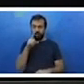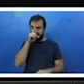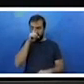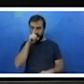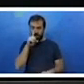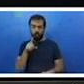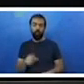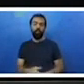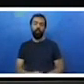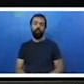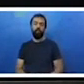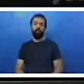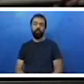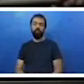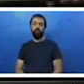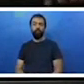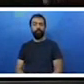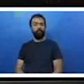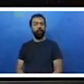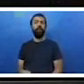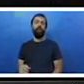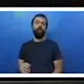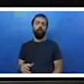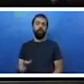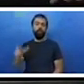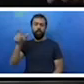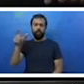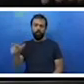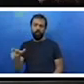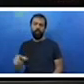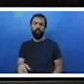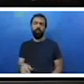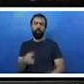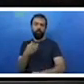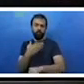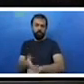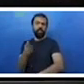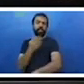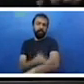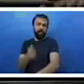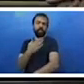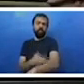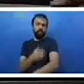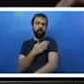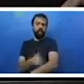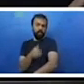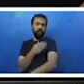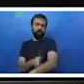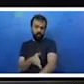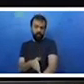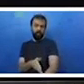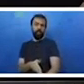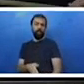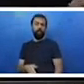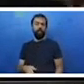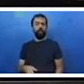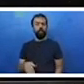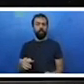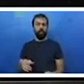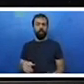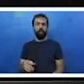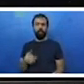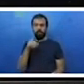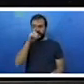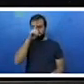os praticantes experientes eles nunca se machucam, porque eles calculam os riscos antes de fazer, né? Então ele nunca vai fazer um movimento que ele nunca tenha